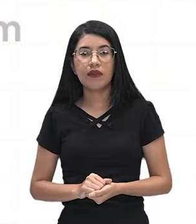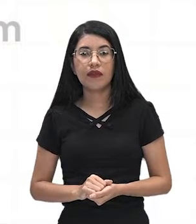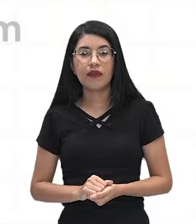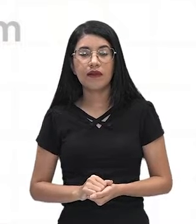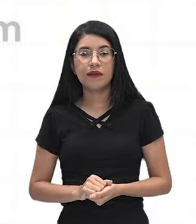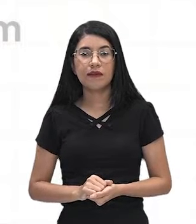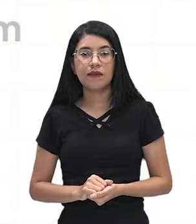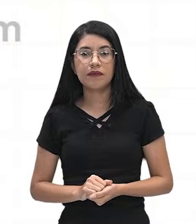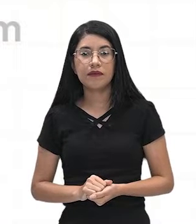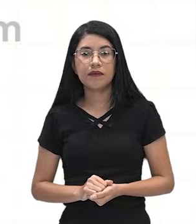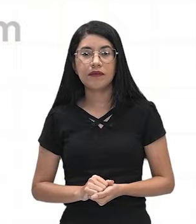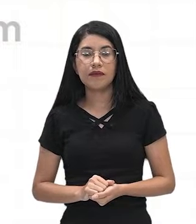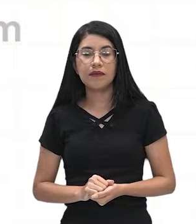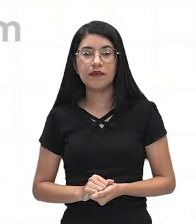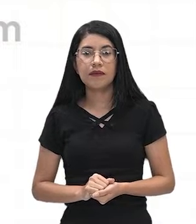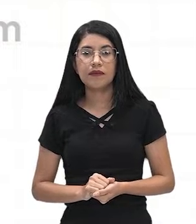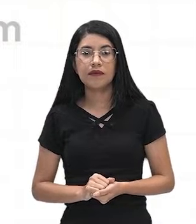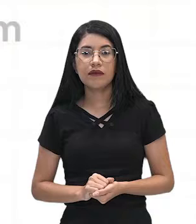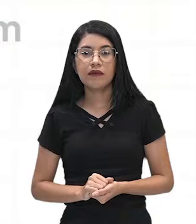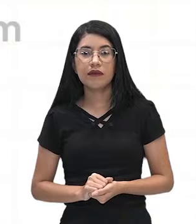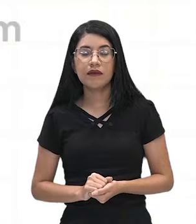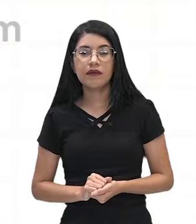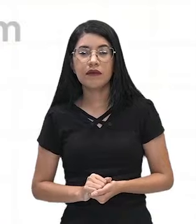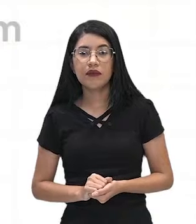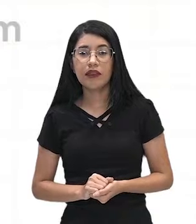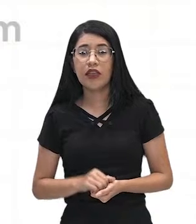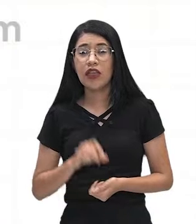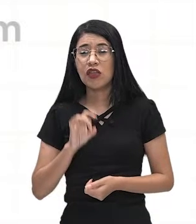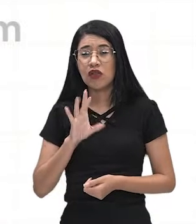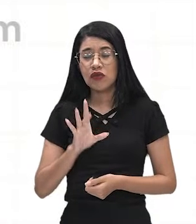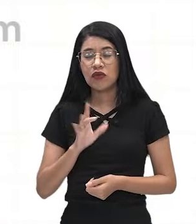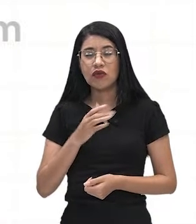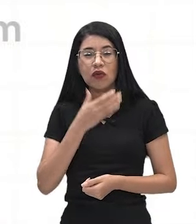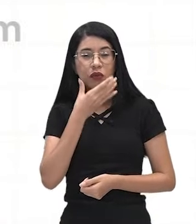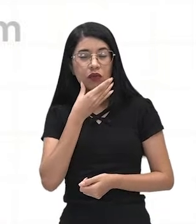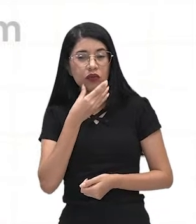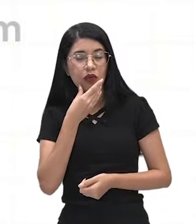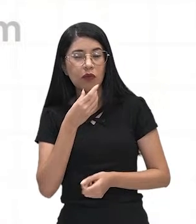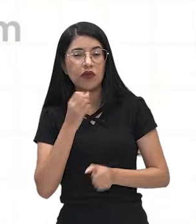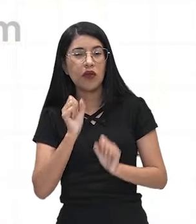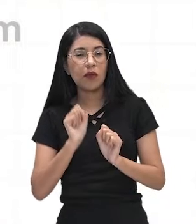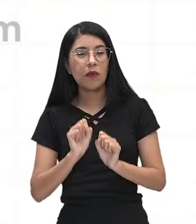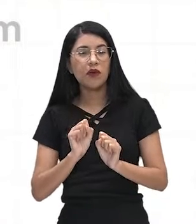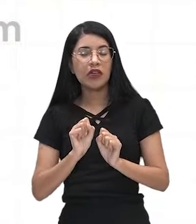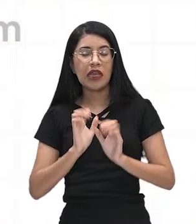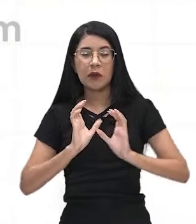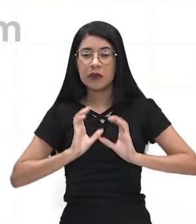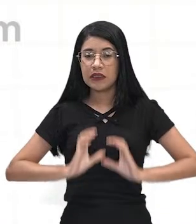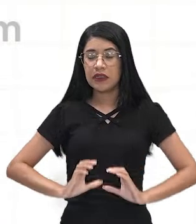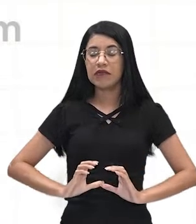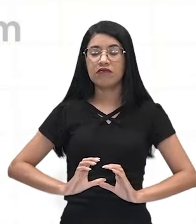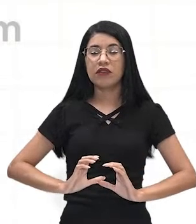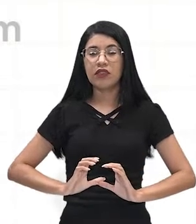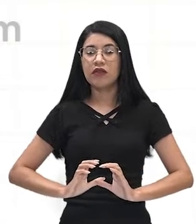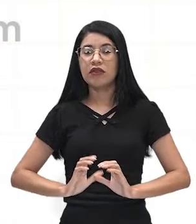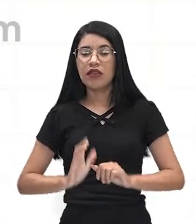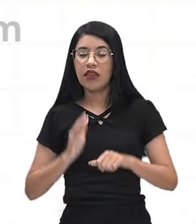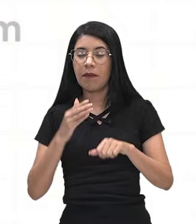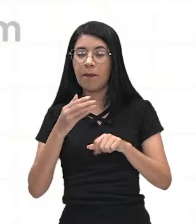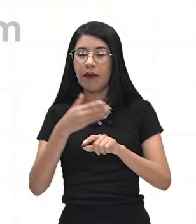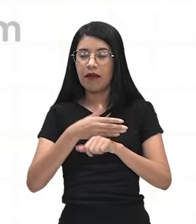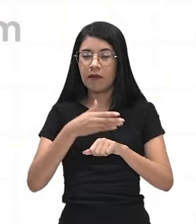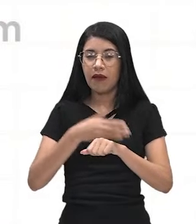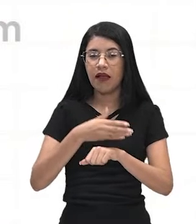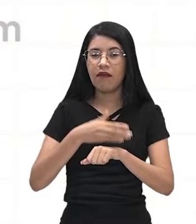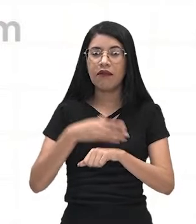mais restrito, isso era restrito apenas aos homens considerados cidadãos dentro da Grécia,